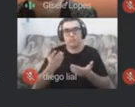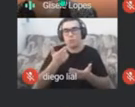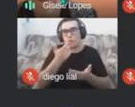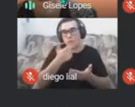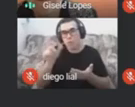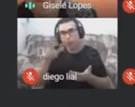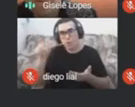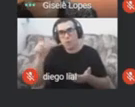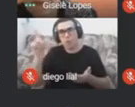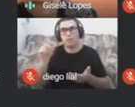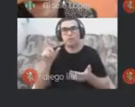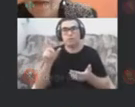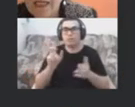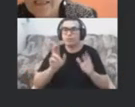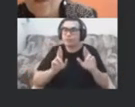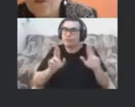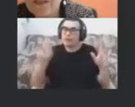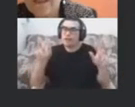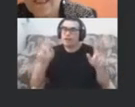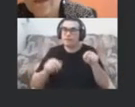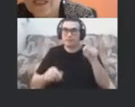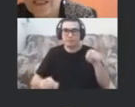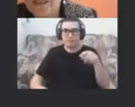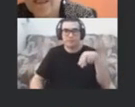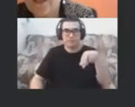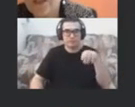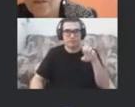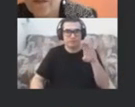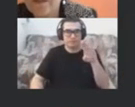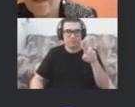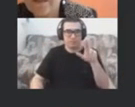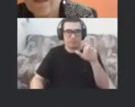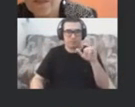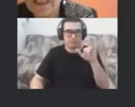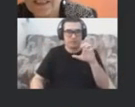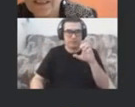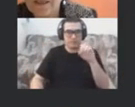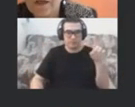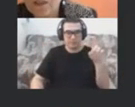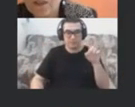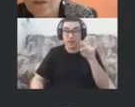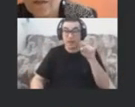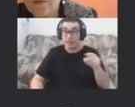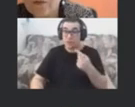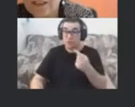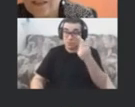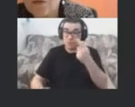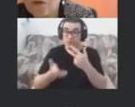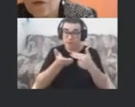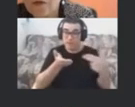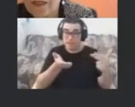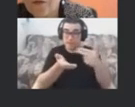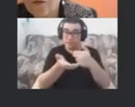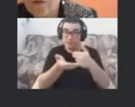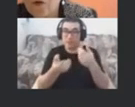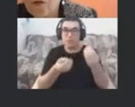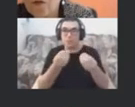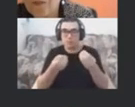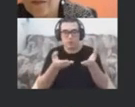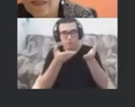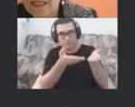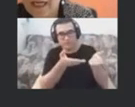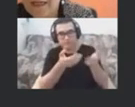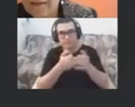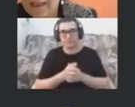da nebulização. Aqui só um desenho da câmara de nebulização, aqui, o nebulizador que transforma no